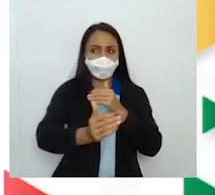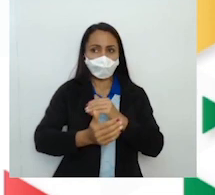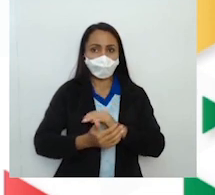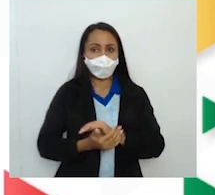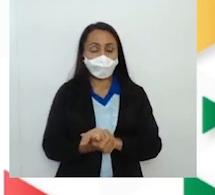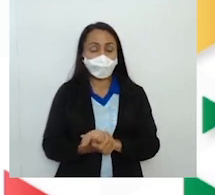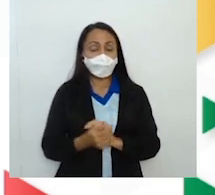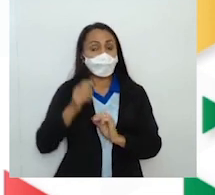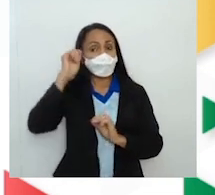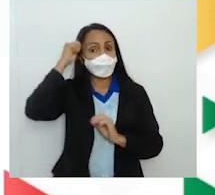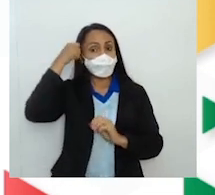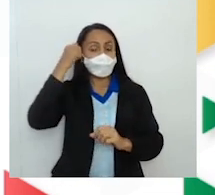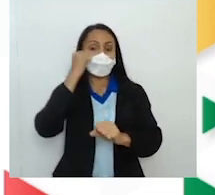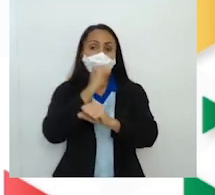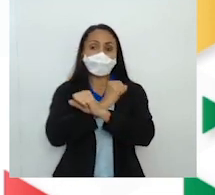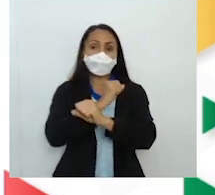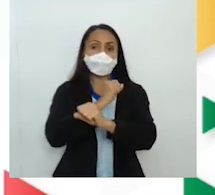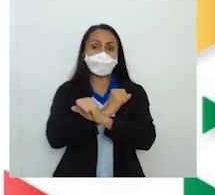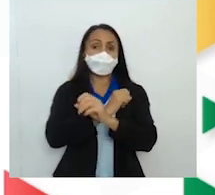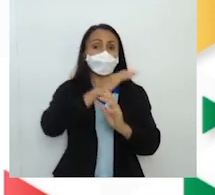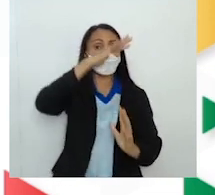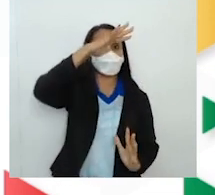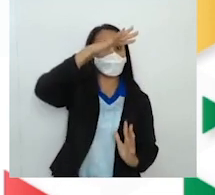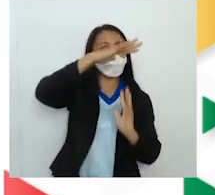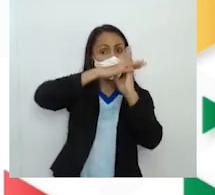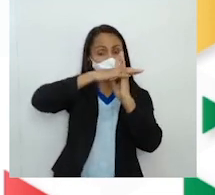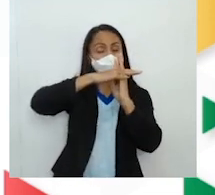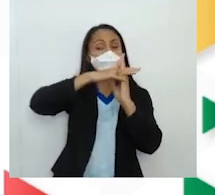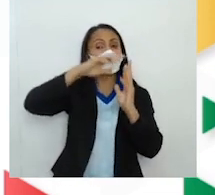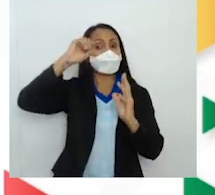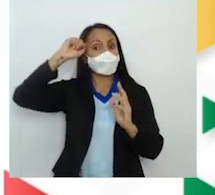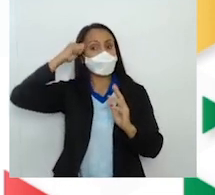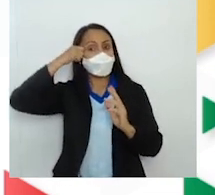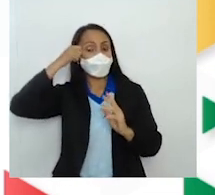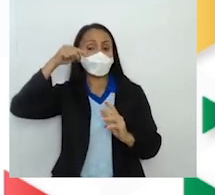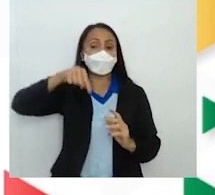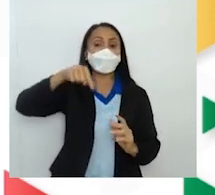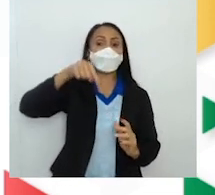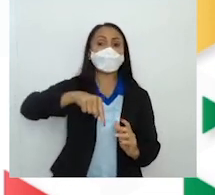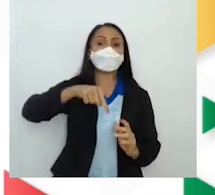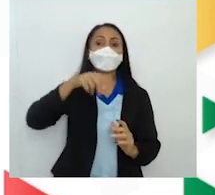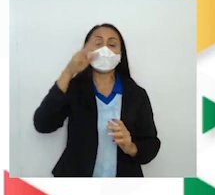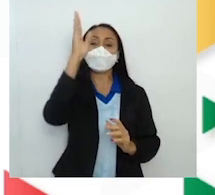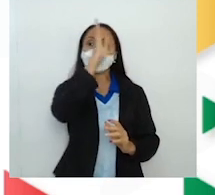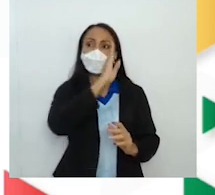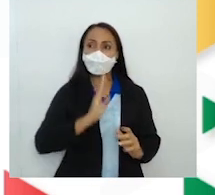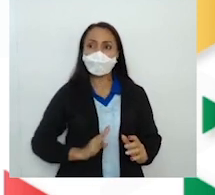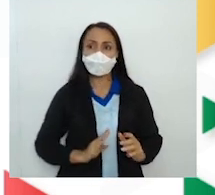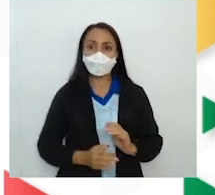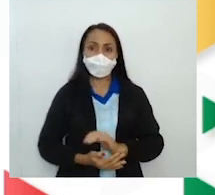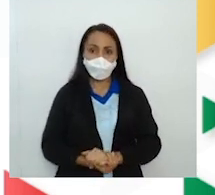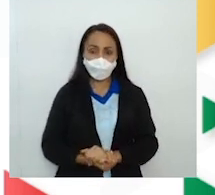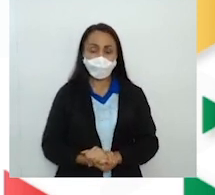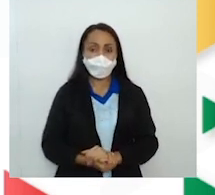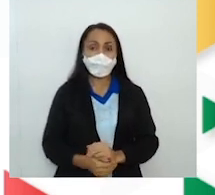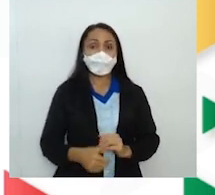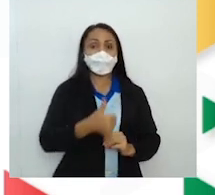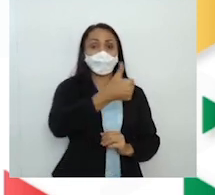a escravidão, quando foi o ápice da escravidão aqui no Brasil, né? O ápice da escravidão foi